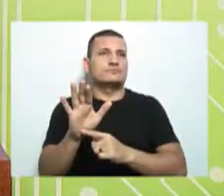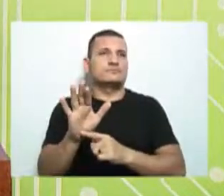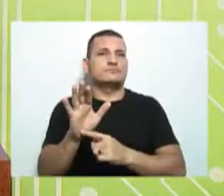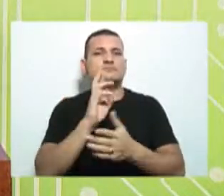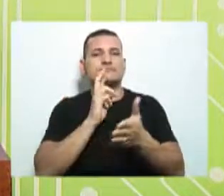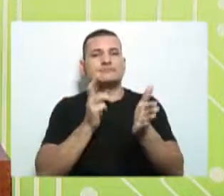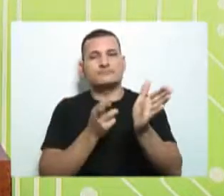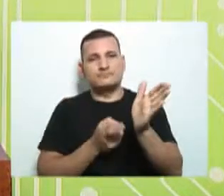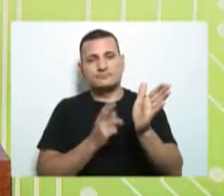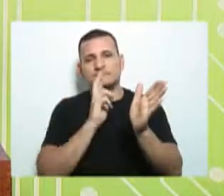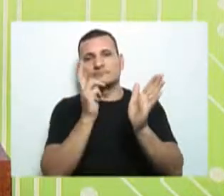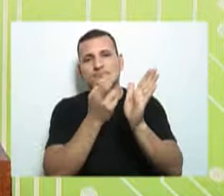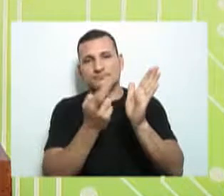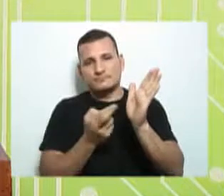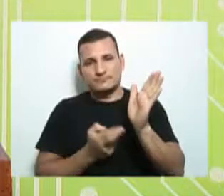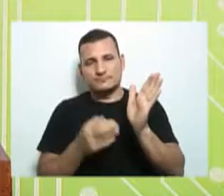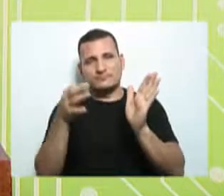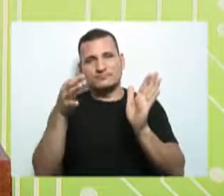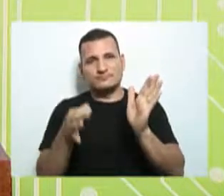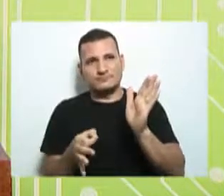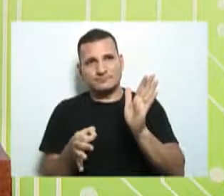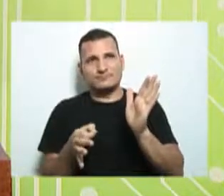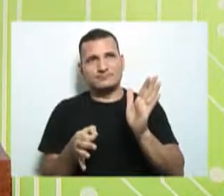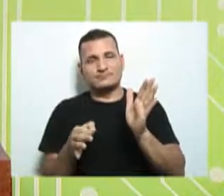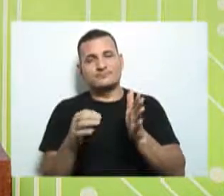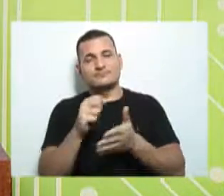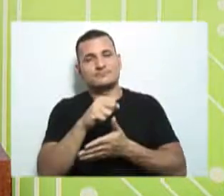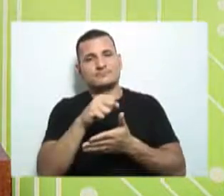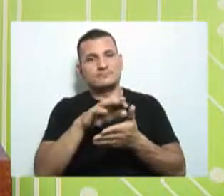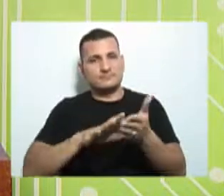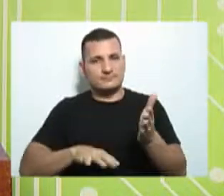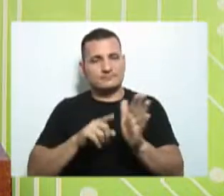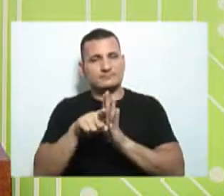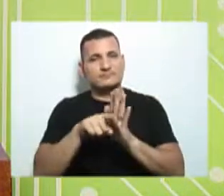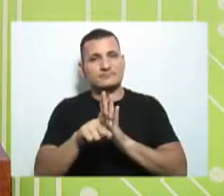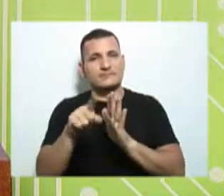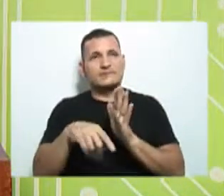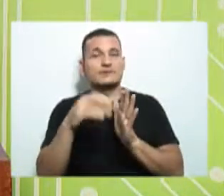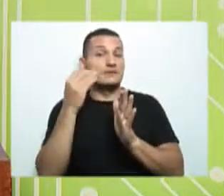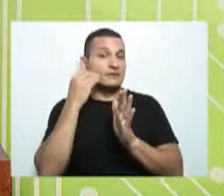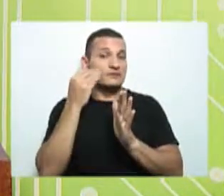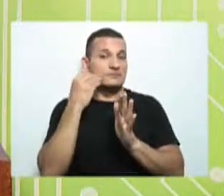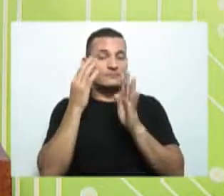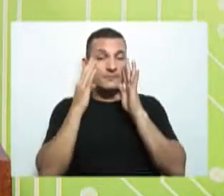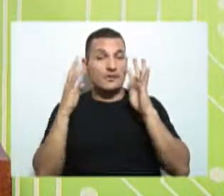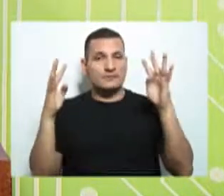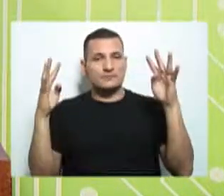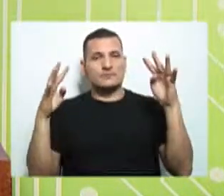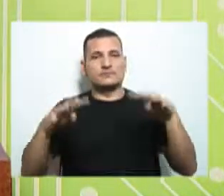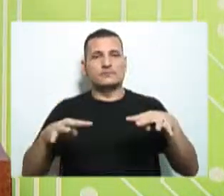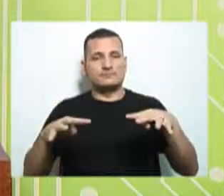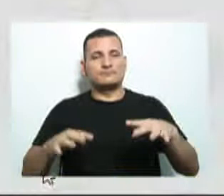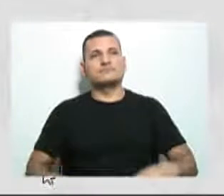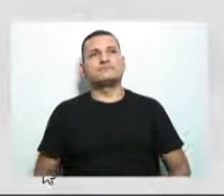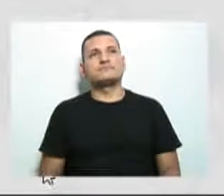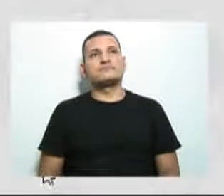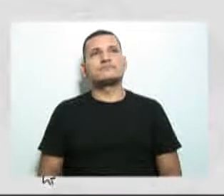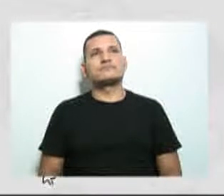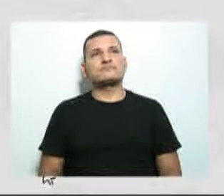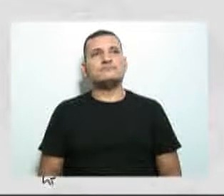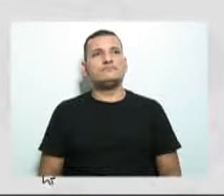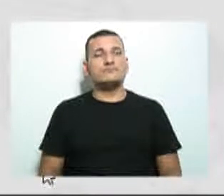com as respostas corretas para essas nossas perguntas, que é um teste de atenção, ok? Vamos lá no nosso slide,